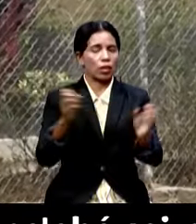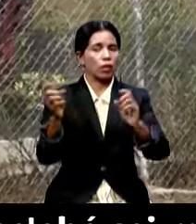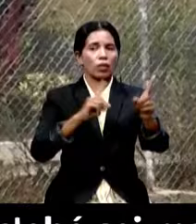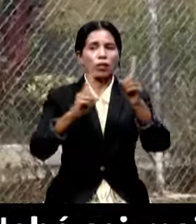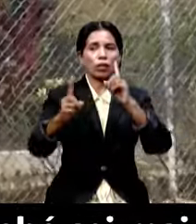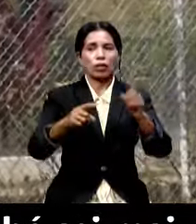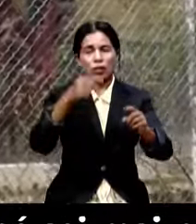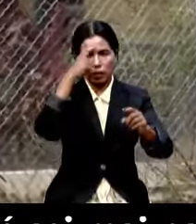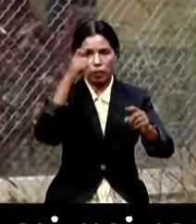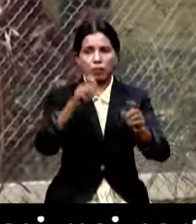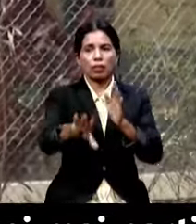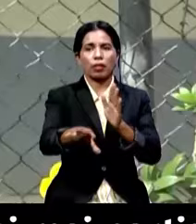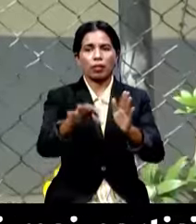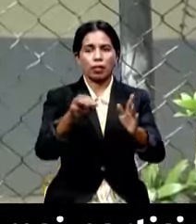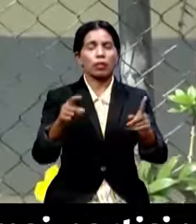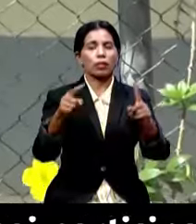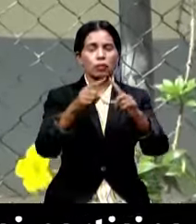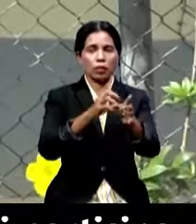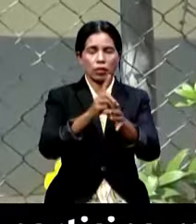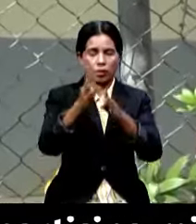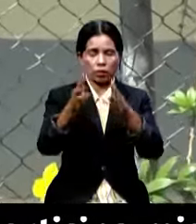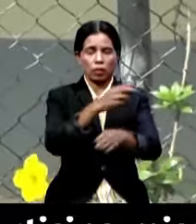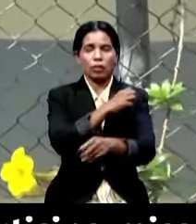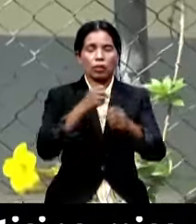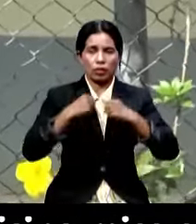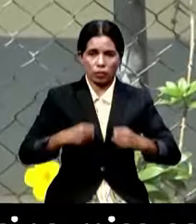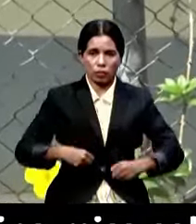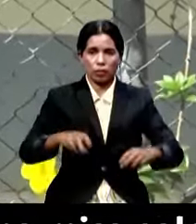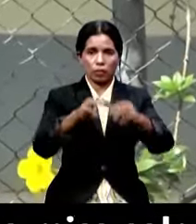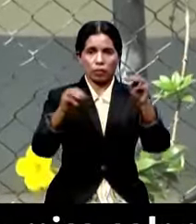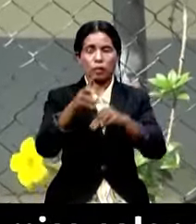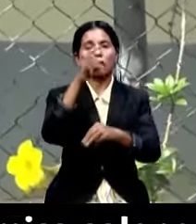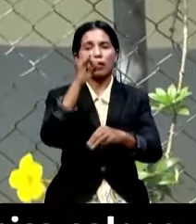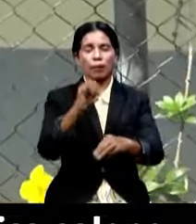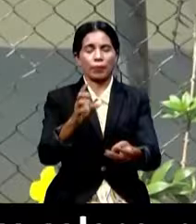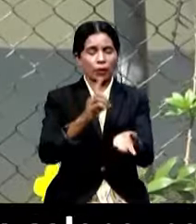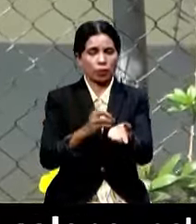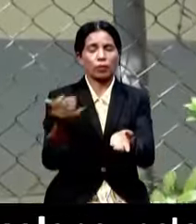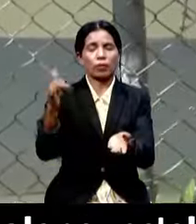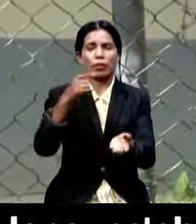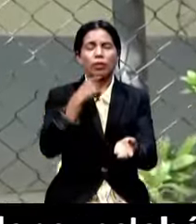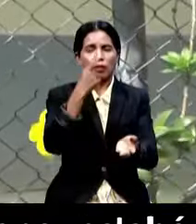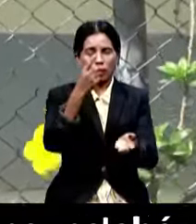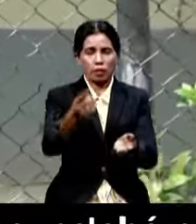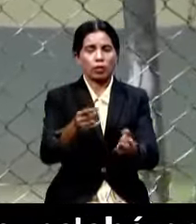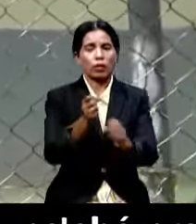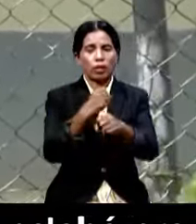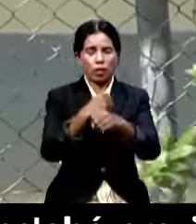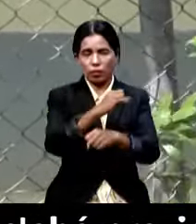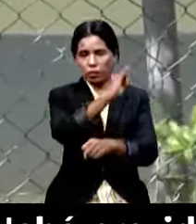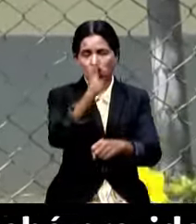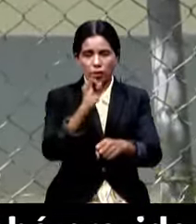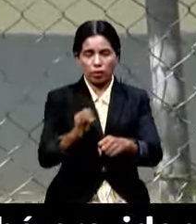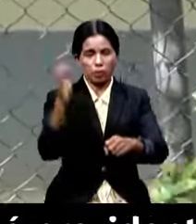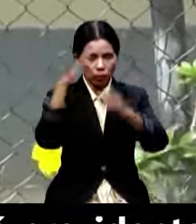komentario o razão ten ki hetang autorizasyon ho si diretor saudi munisipi dili. Ma be pessoal saudi sira mos informa se halo investigasyon